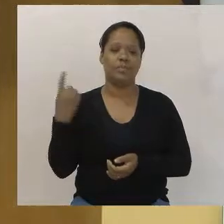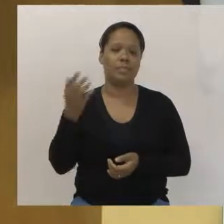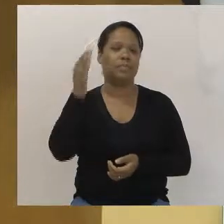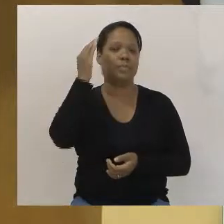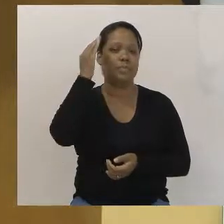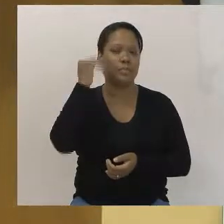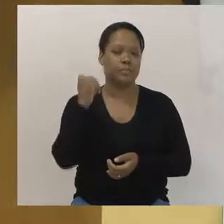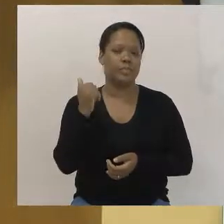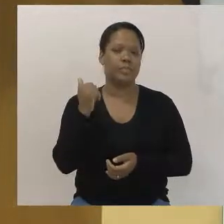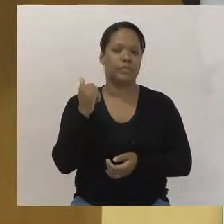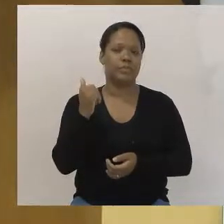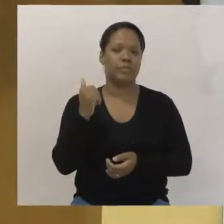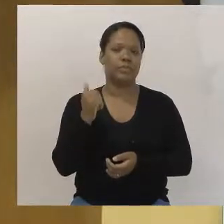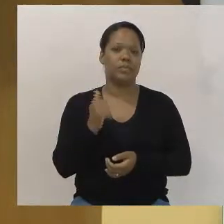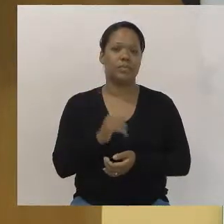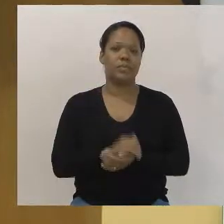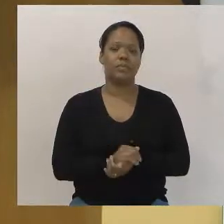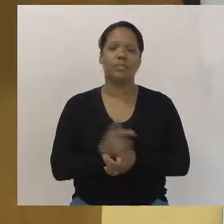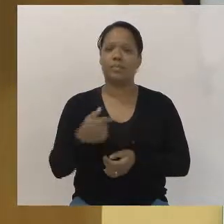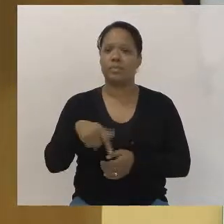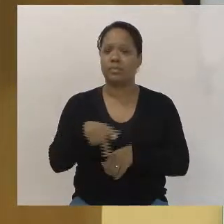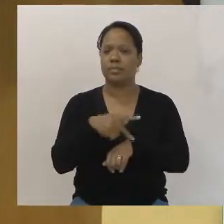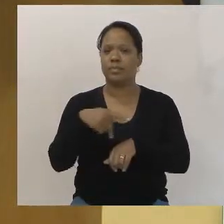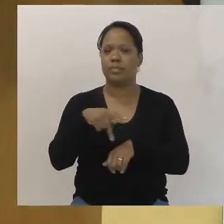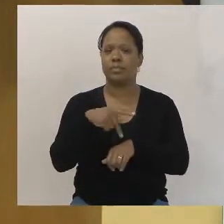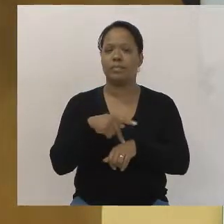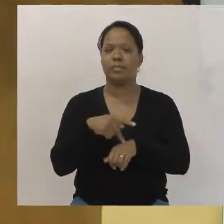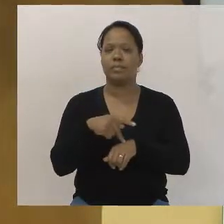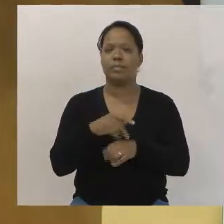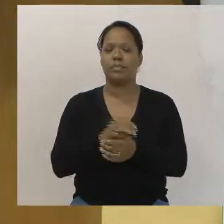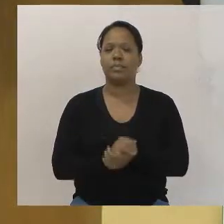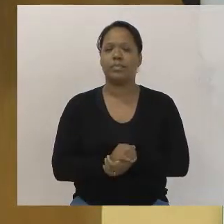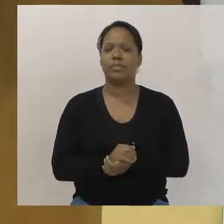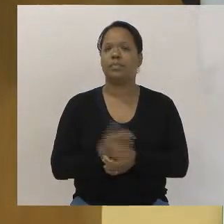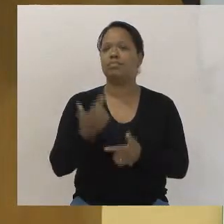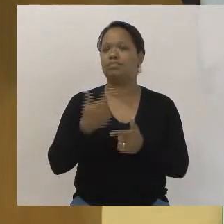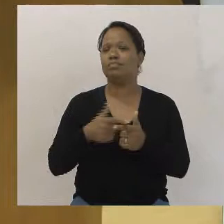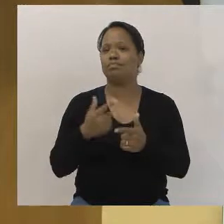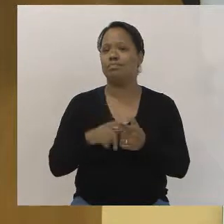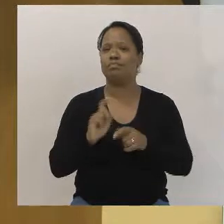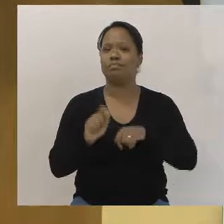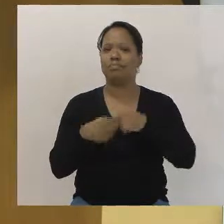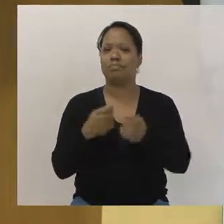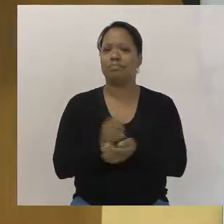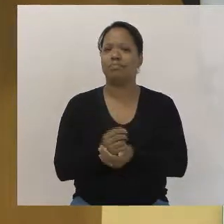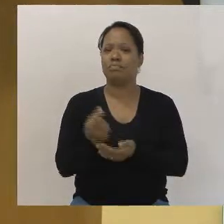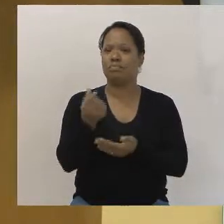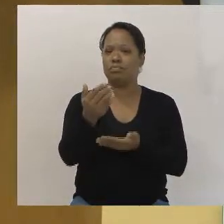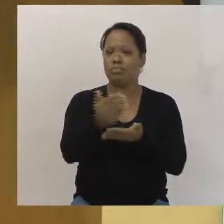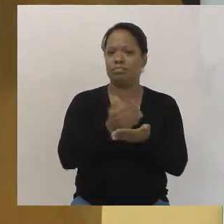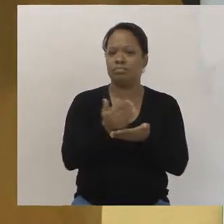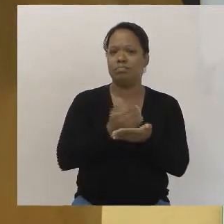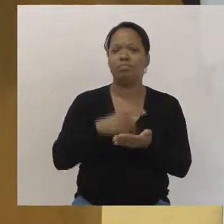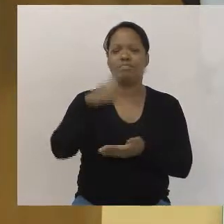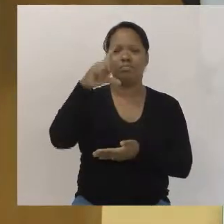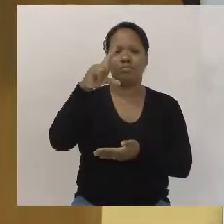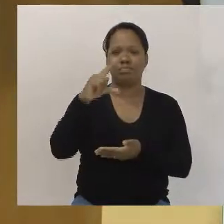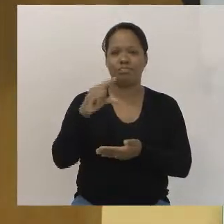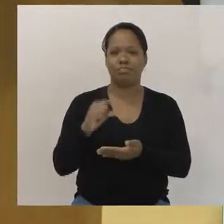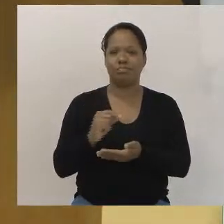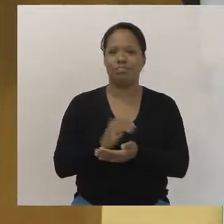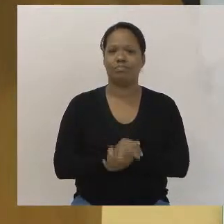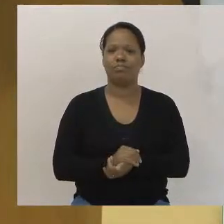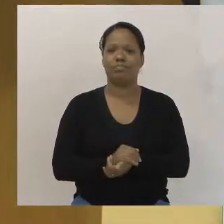que estamos num movimento nesse país de queda da economia a queda da arrecadação os municípios sem ter